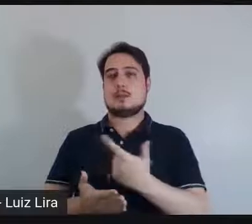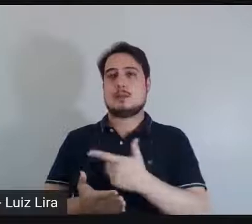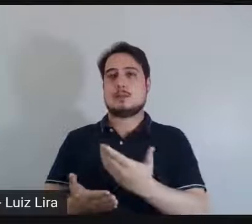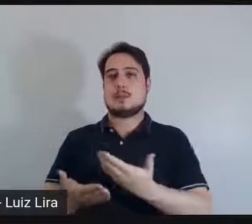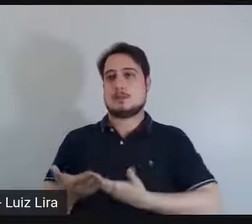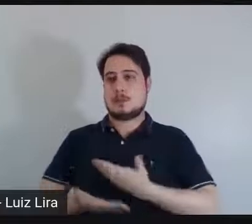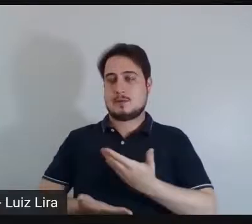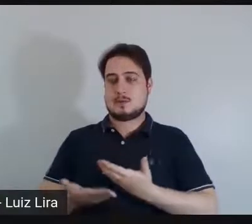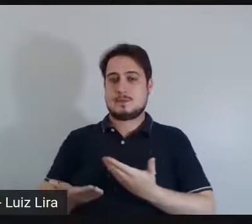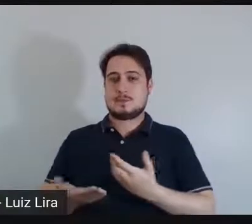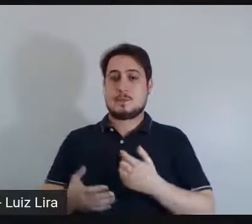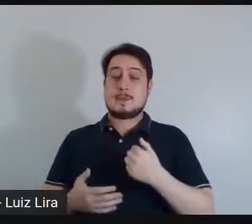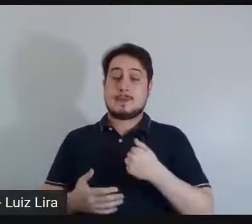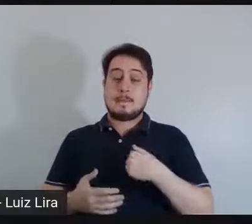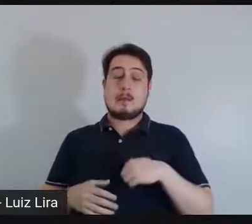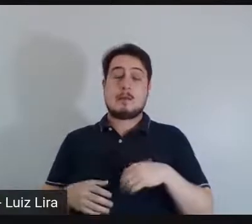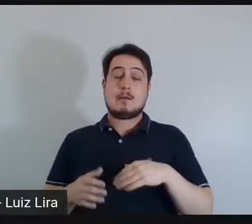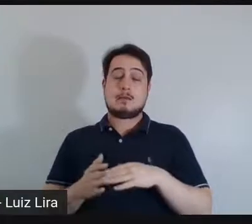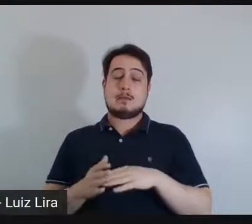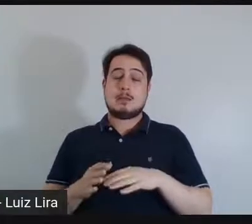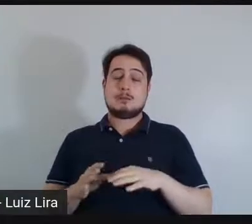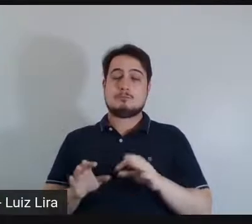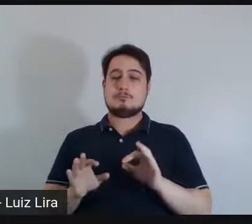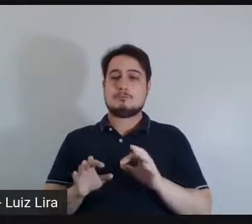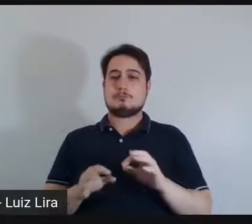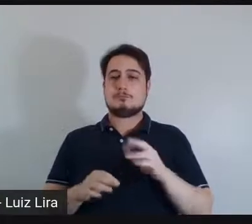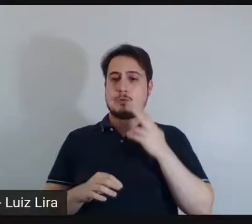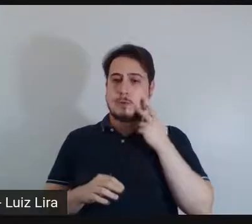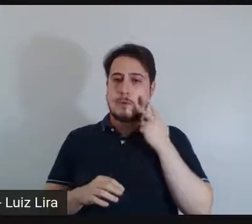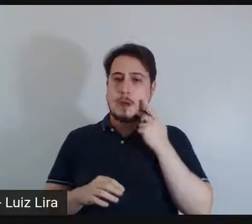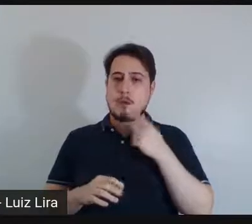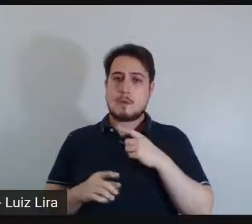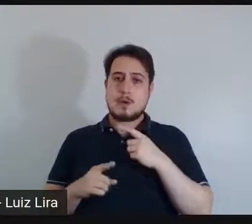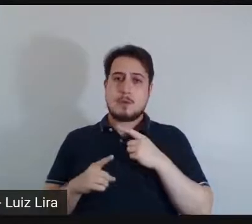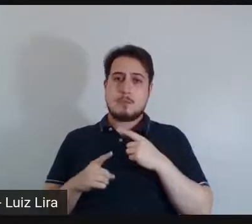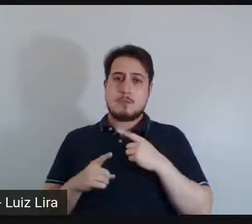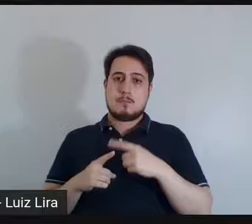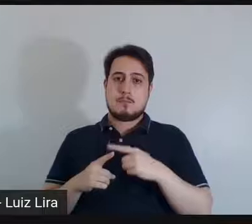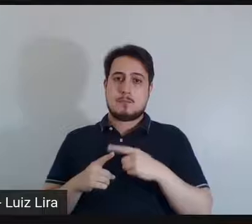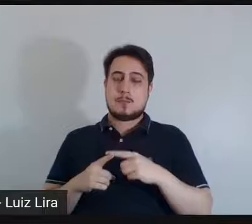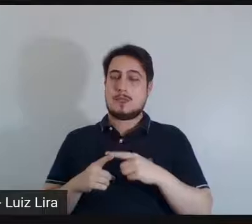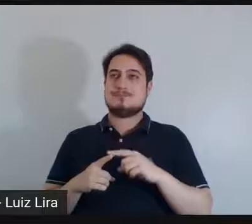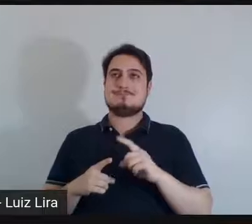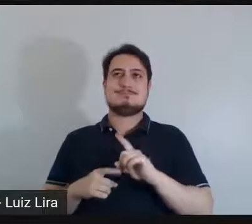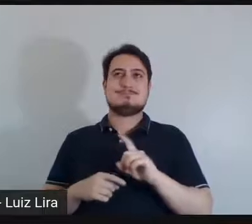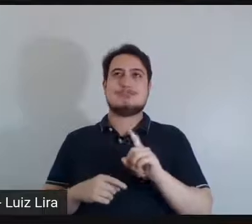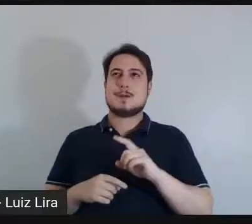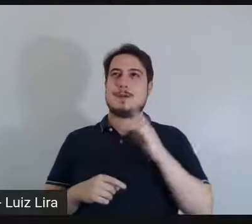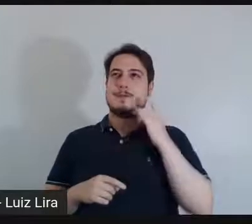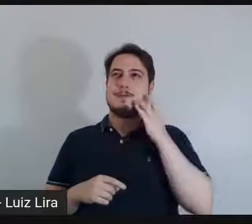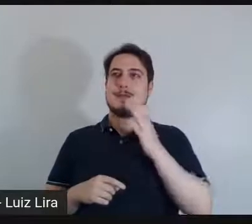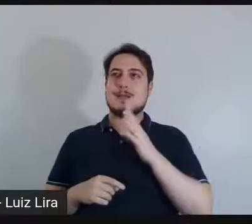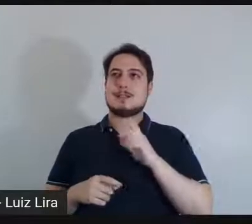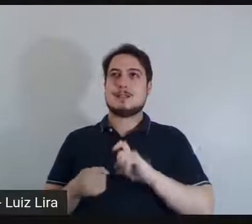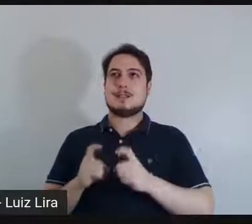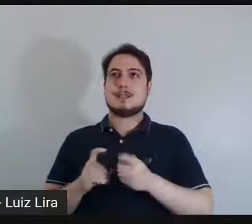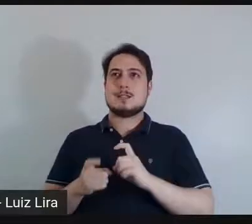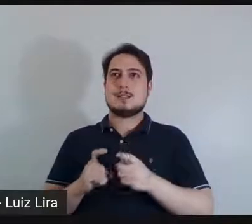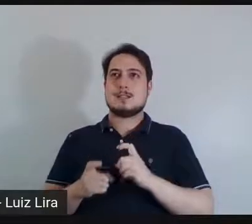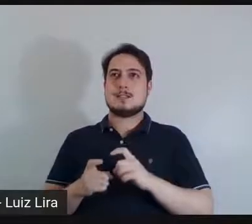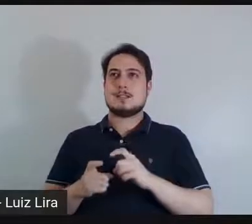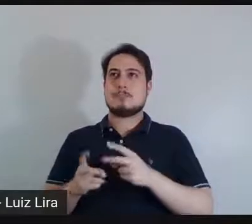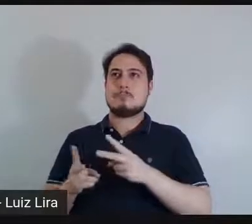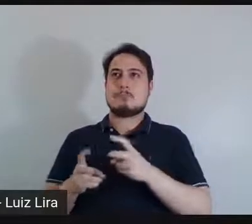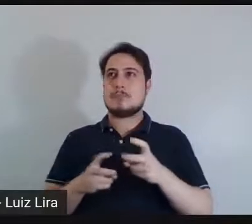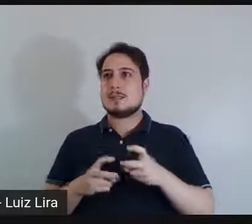contraprestação, eu até acho razoável. Porque não é fácil a administração levantar suas demandas, porque